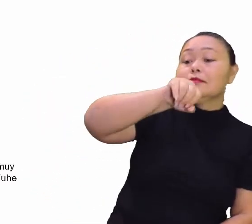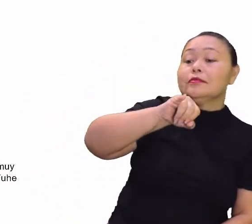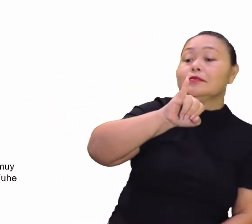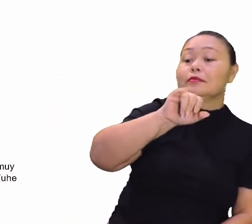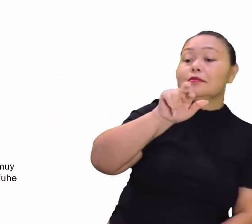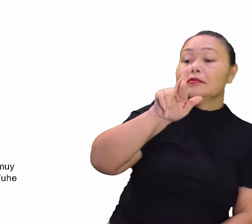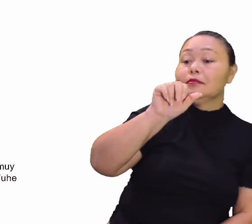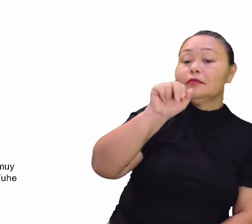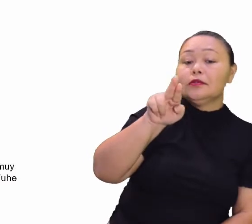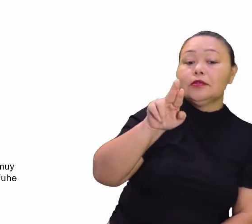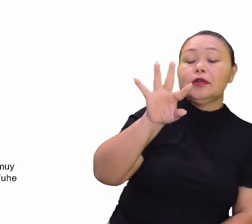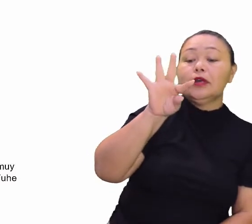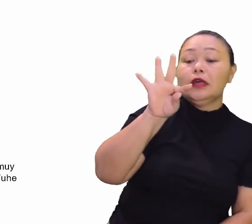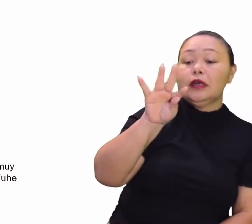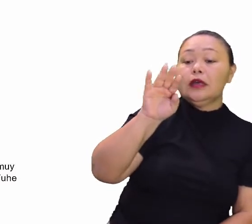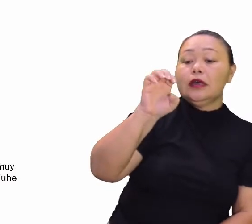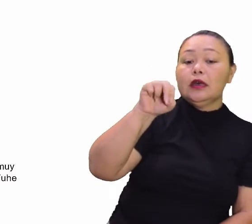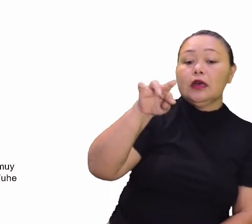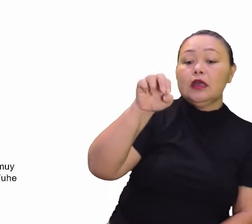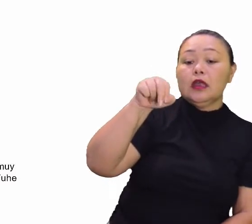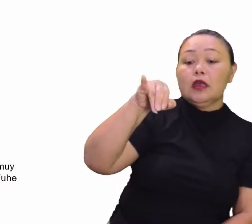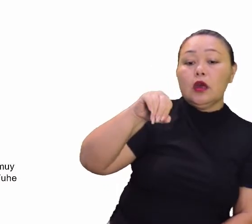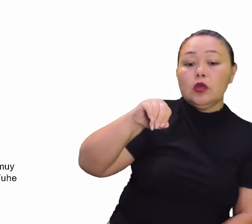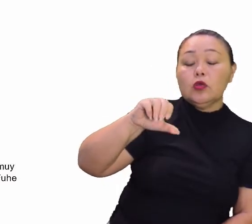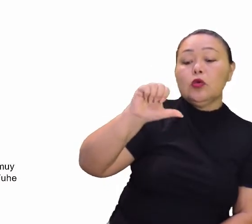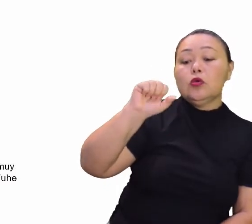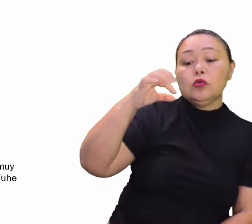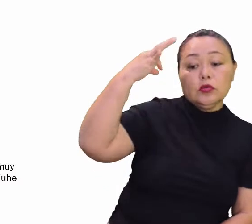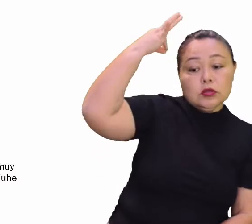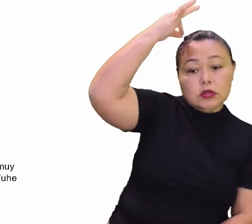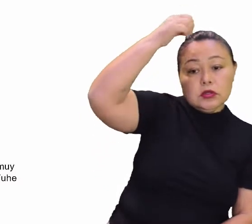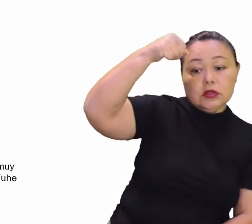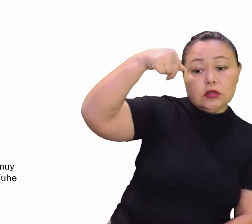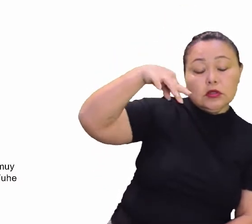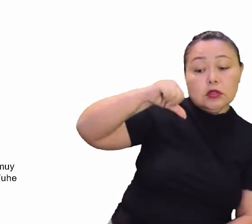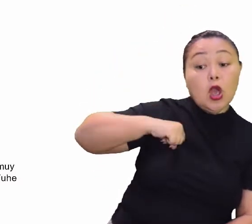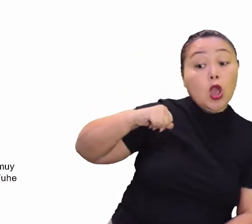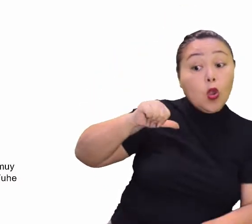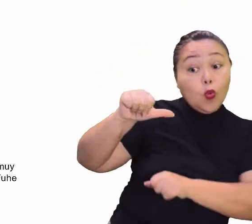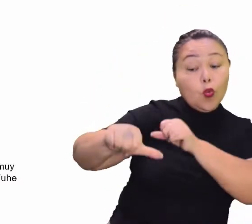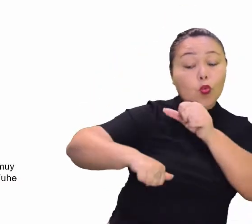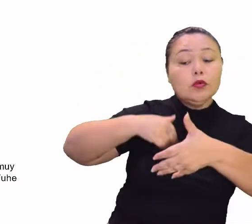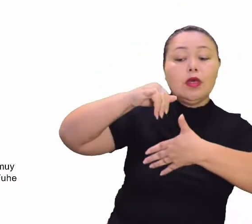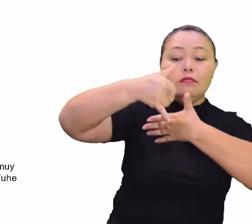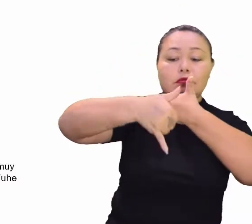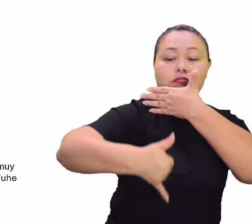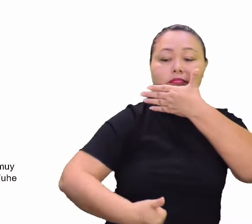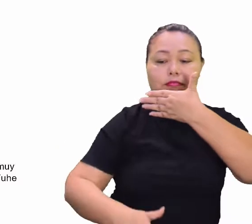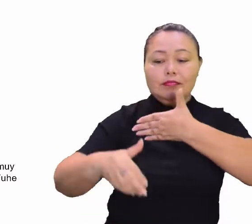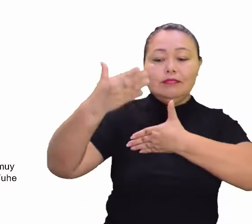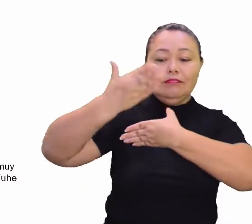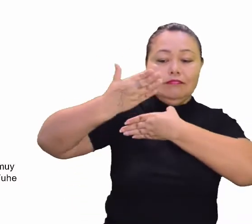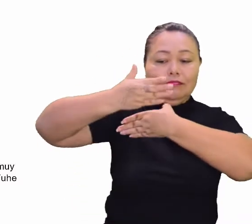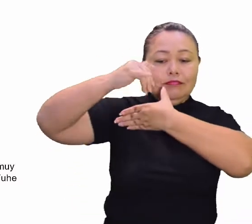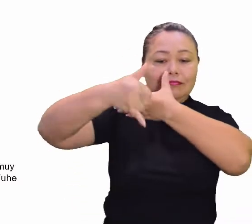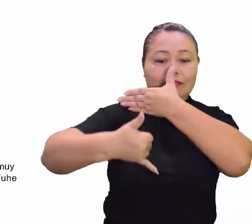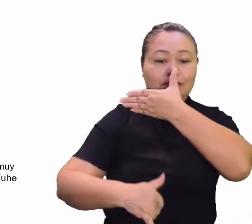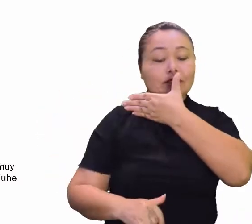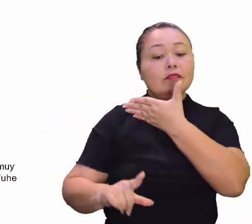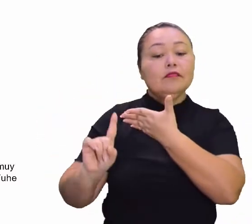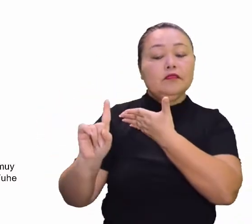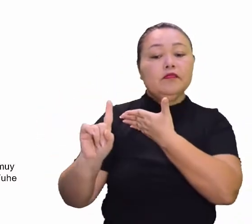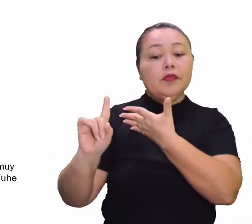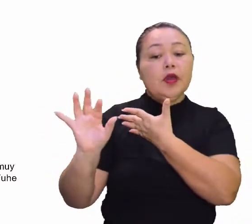a gente sabe que se tornaram hidrelétricas. Não é isso, Rogério? Exatamente. Muito bem. Então,